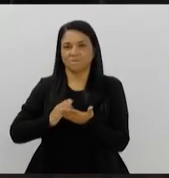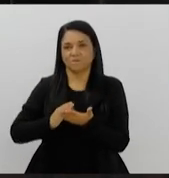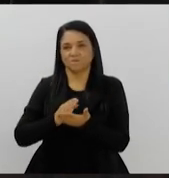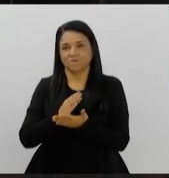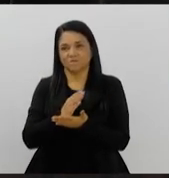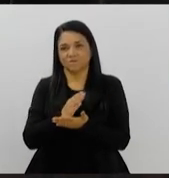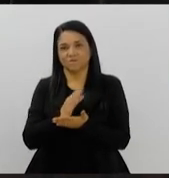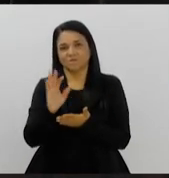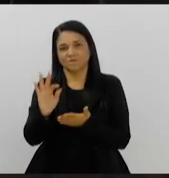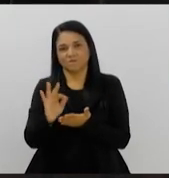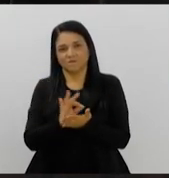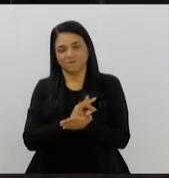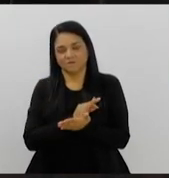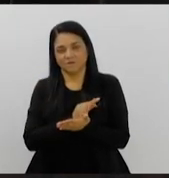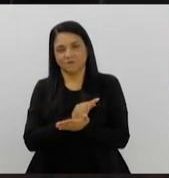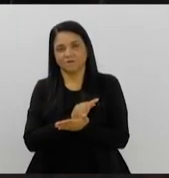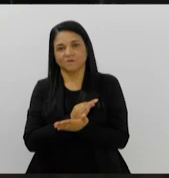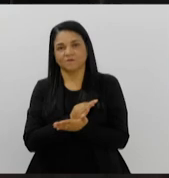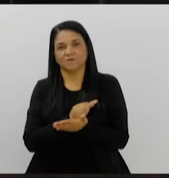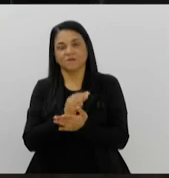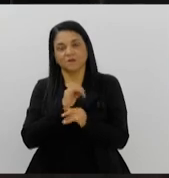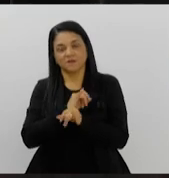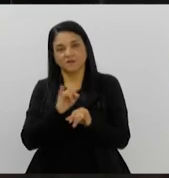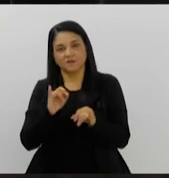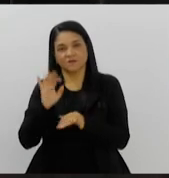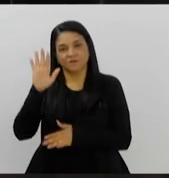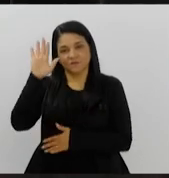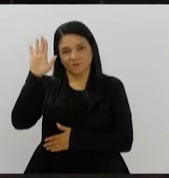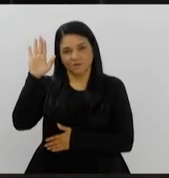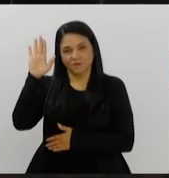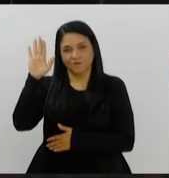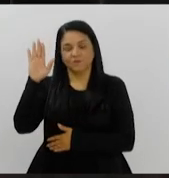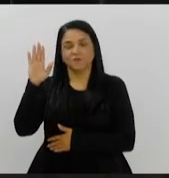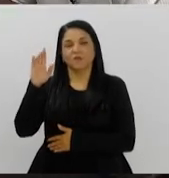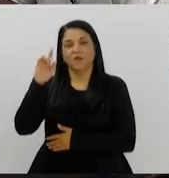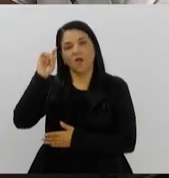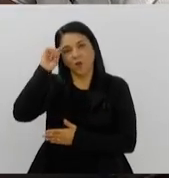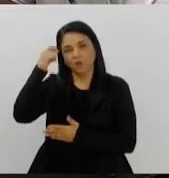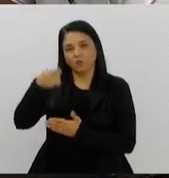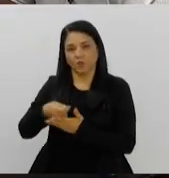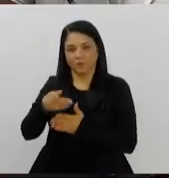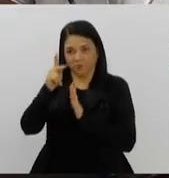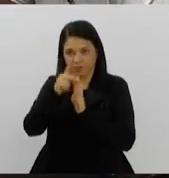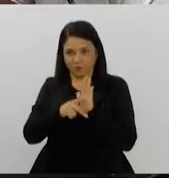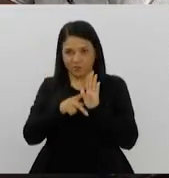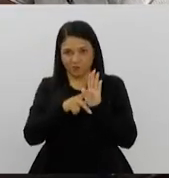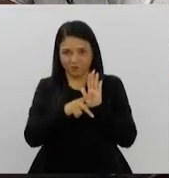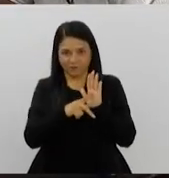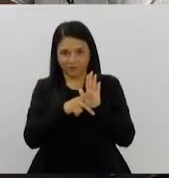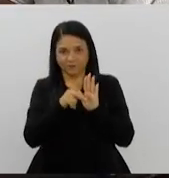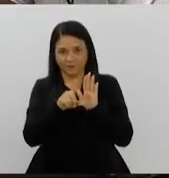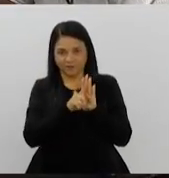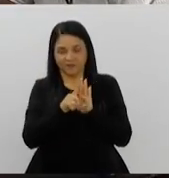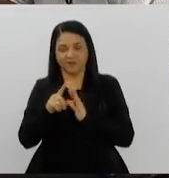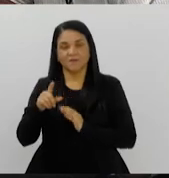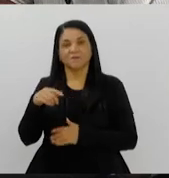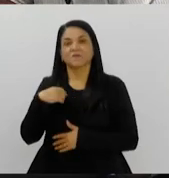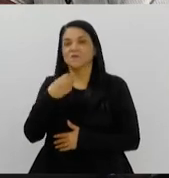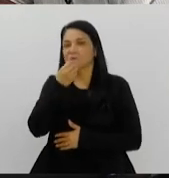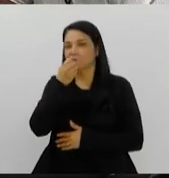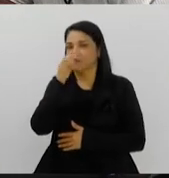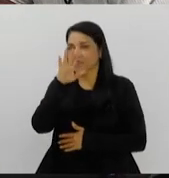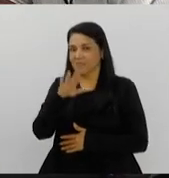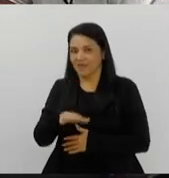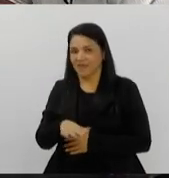aprovado, vai autógrafo. Para declaração de voto, autora do projeto. Boa tarde, deputada Tia Ju,